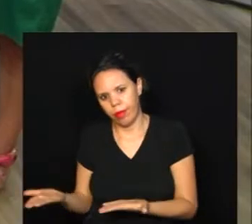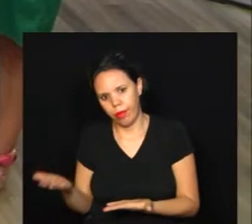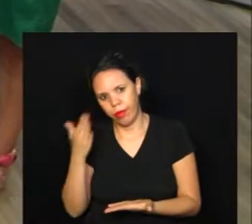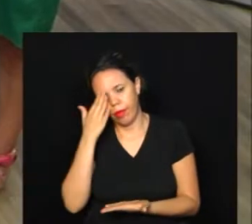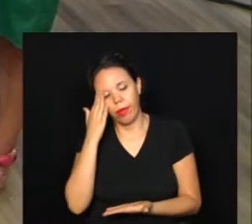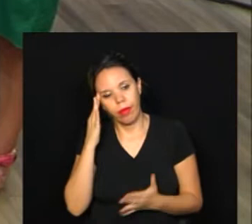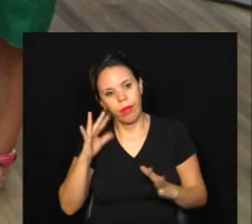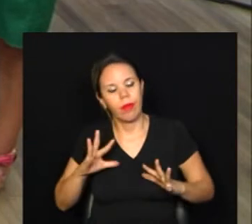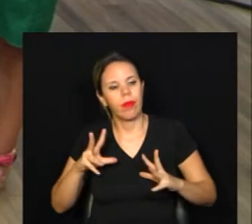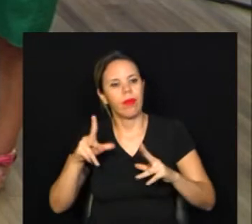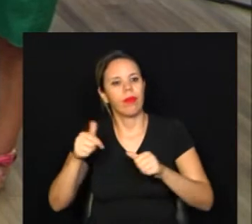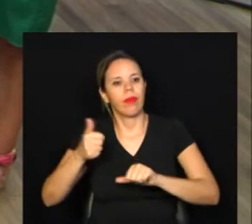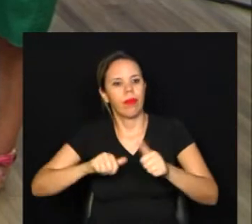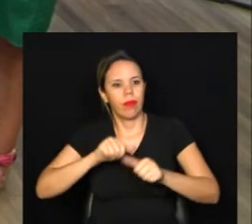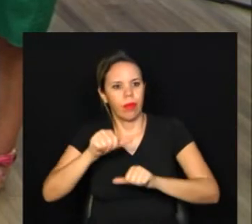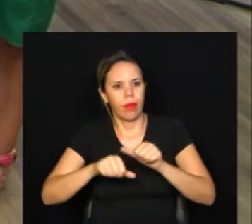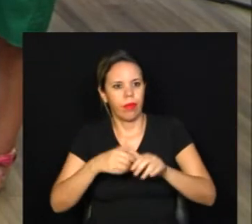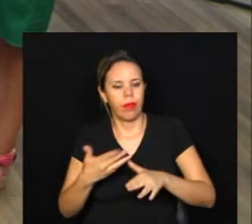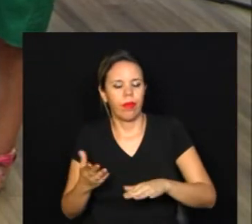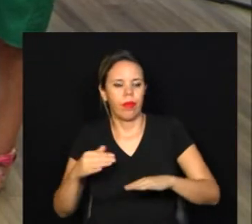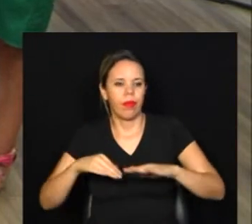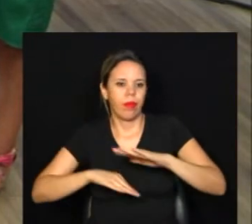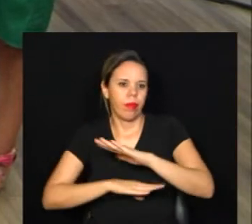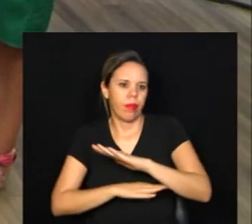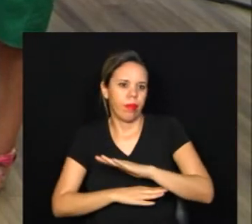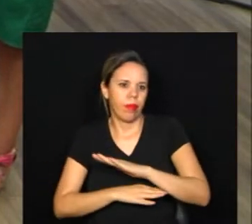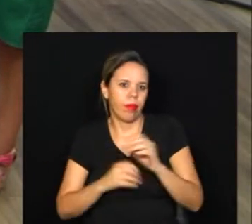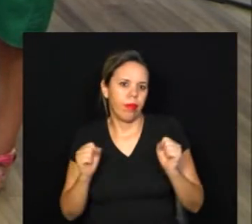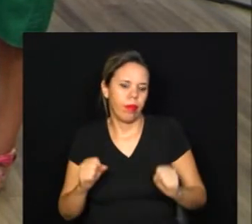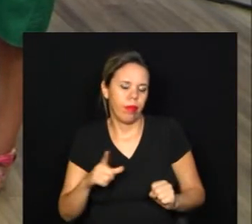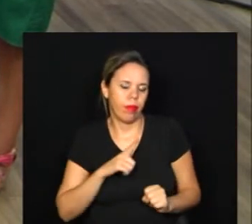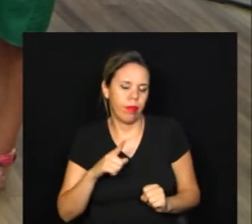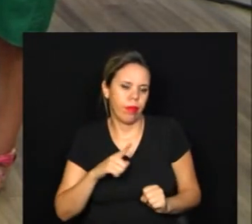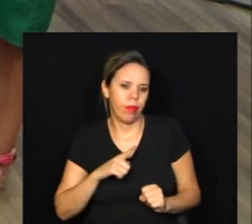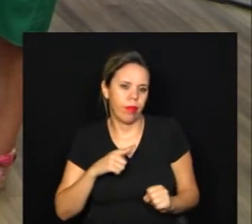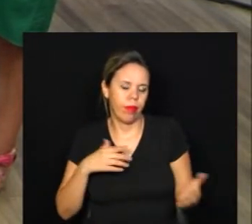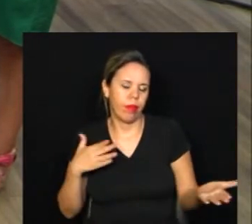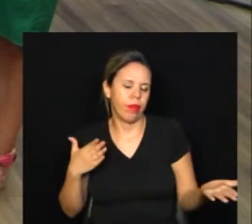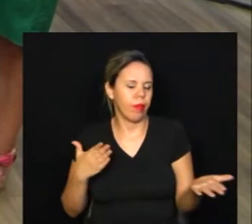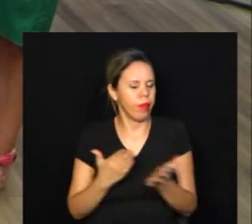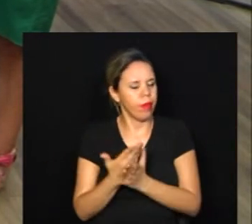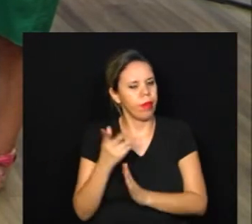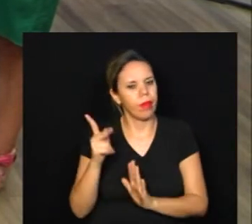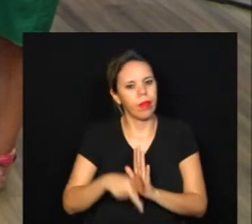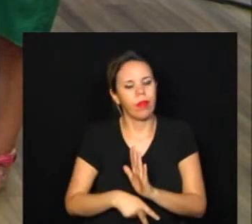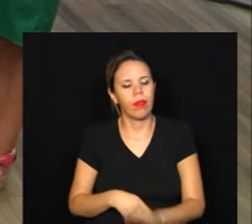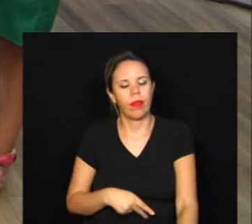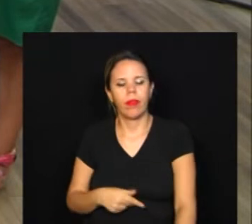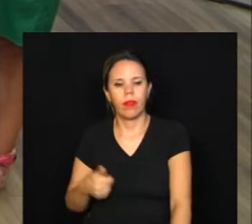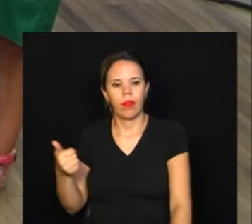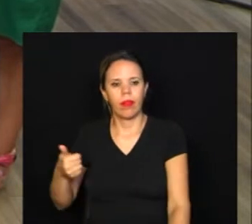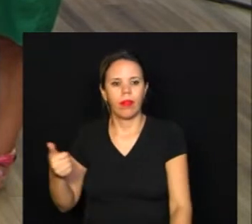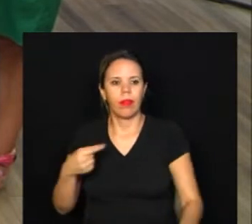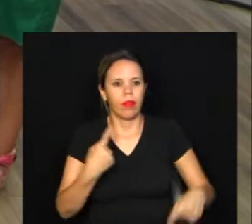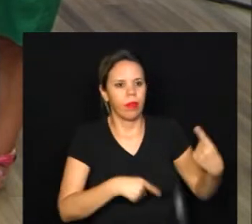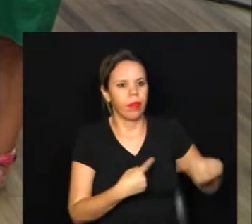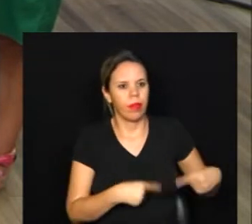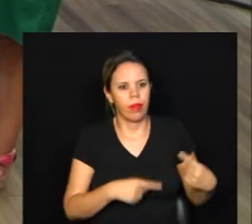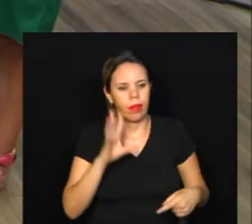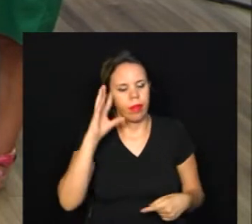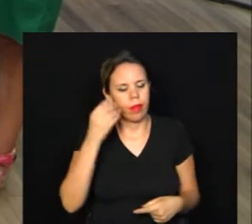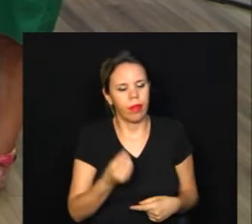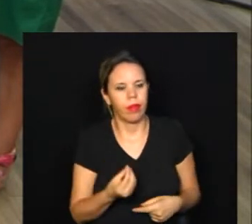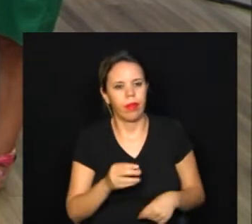funciona todos os trâmites aqui no Legislativo para poder ter a aprovação de um projeto. Em primeira discussão, você já entendeu,